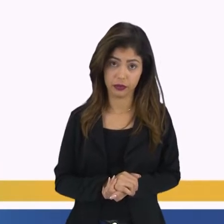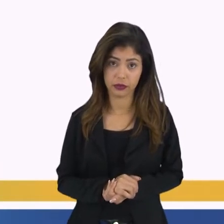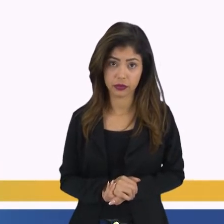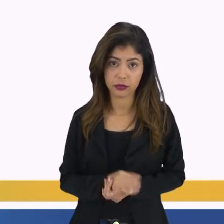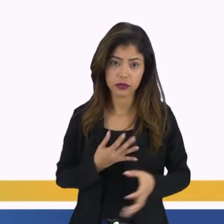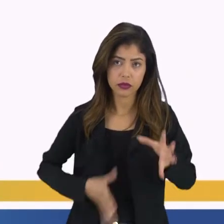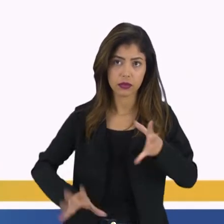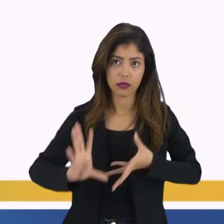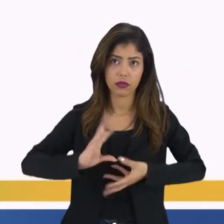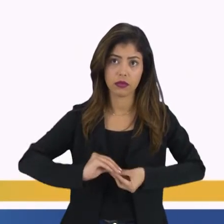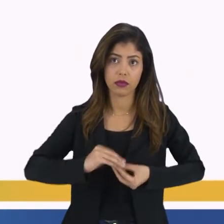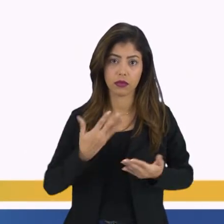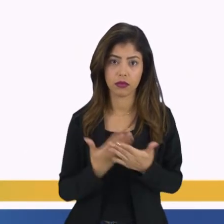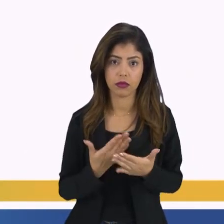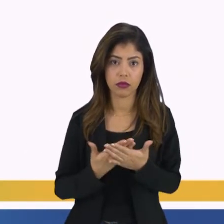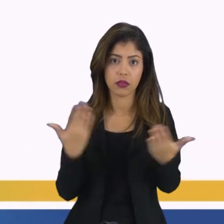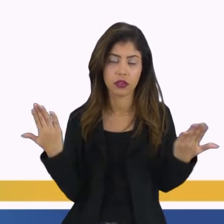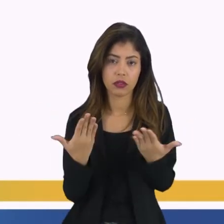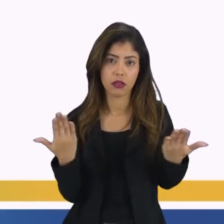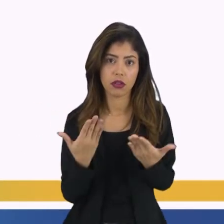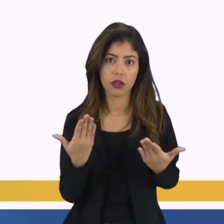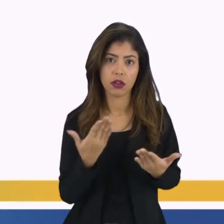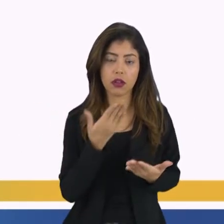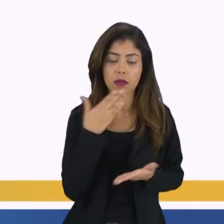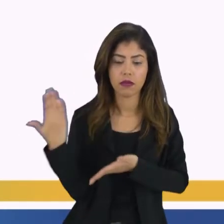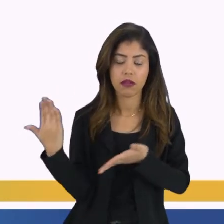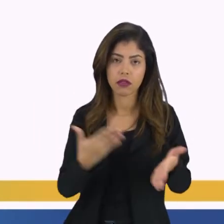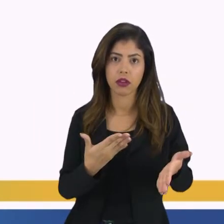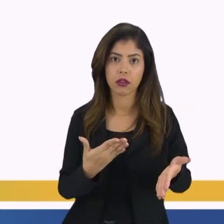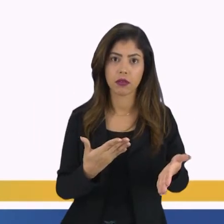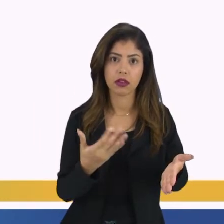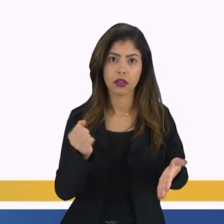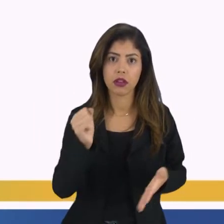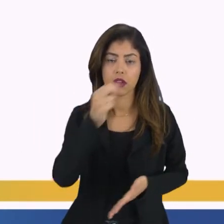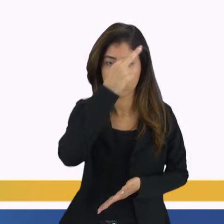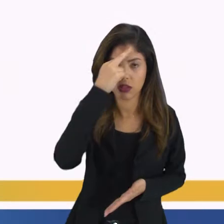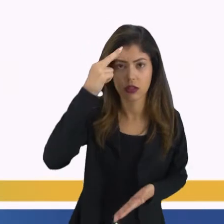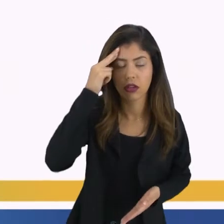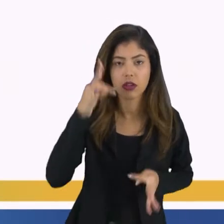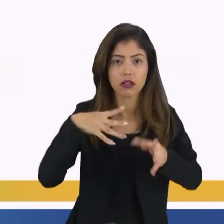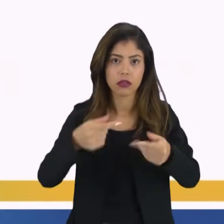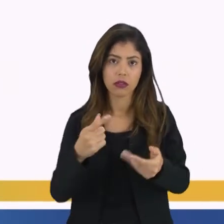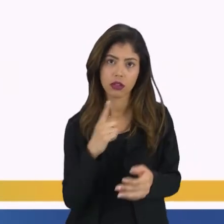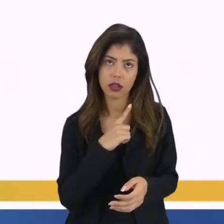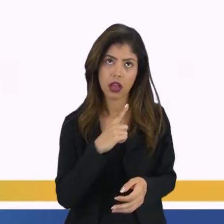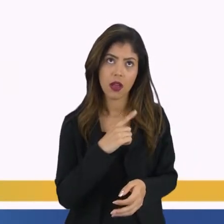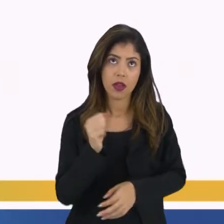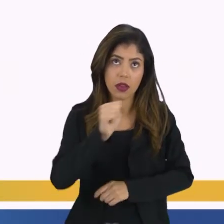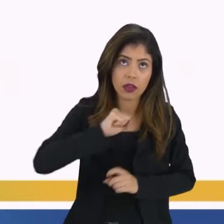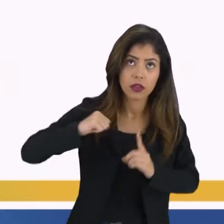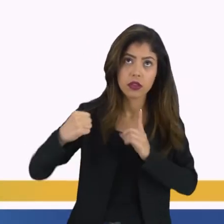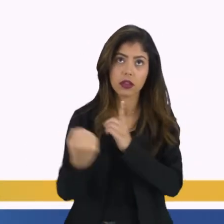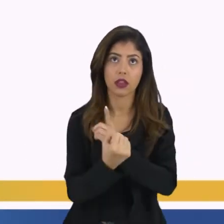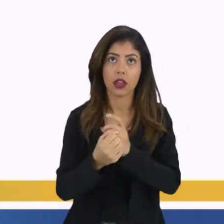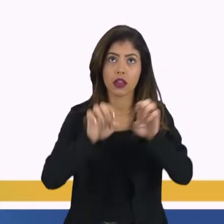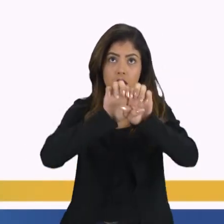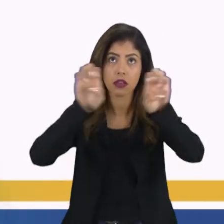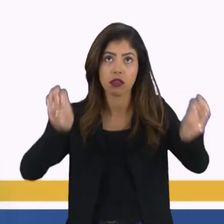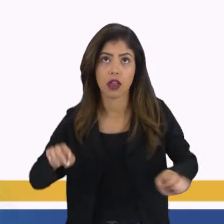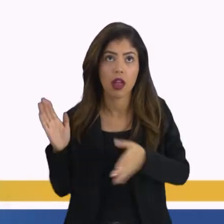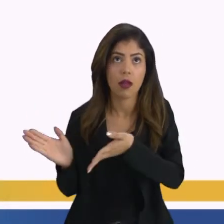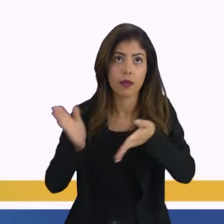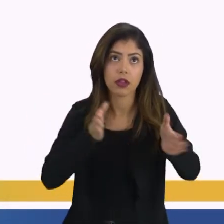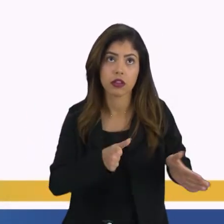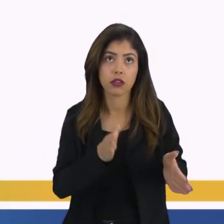então fazer um resumo da nossa aula de hoje, mais voltada ao contexto histórico, a tudo que aconteceu naquele momento. A sociedade da época se estruturava a partir